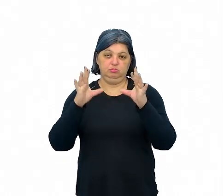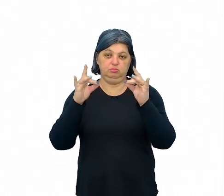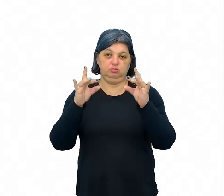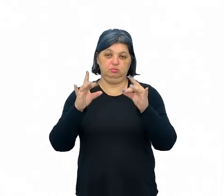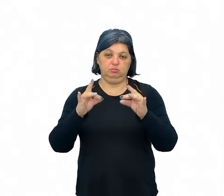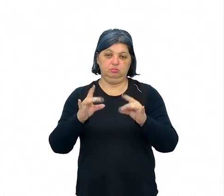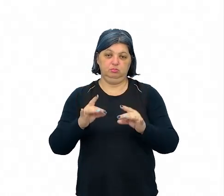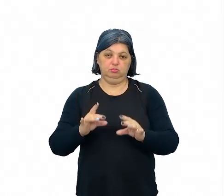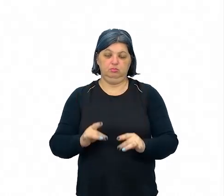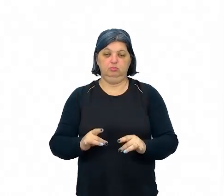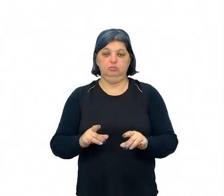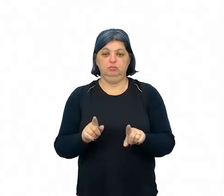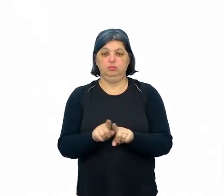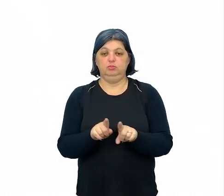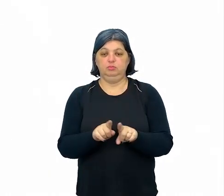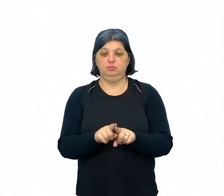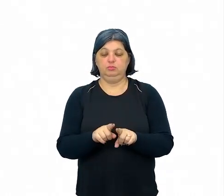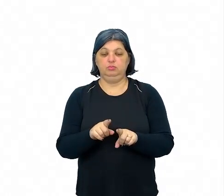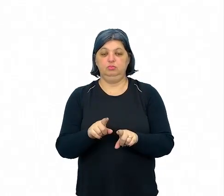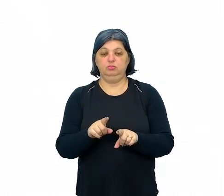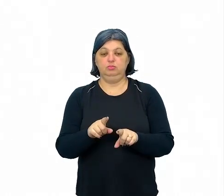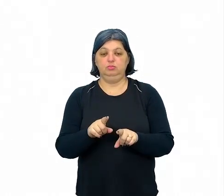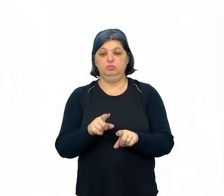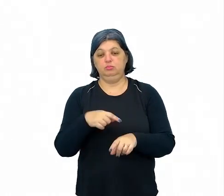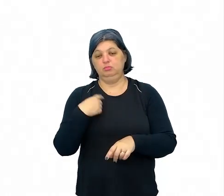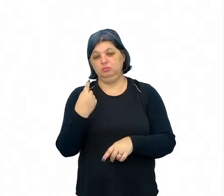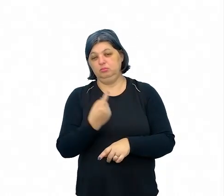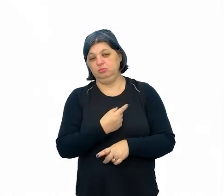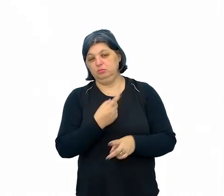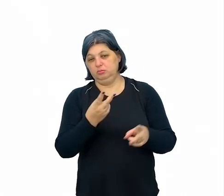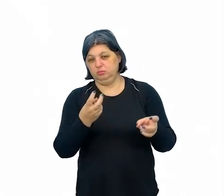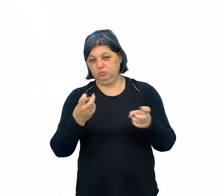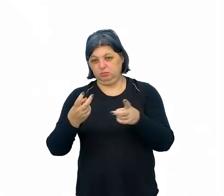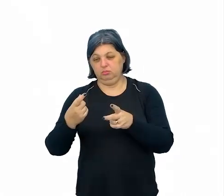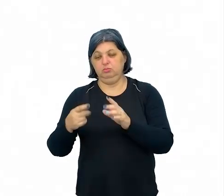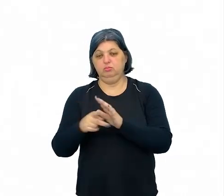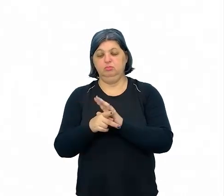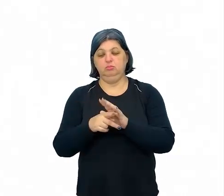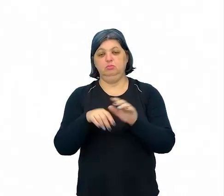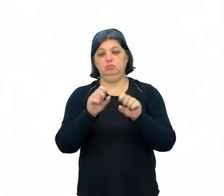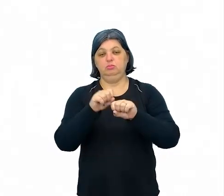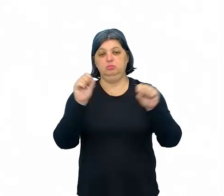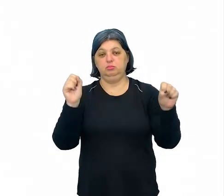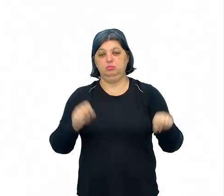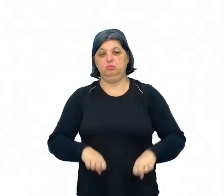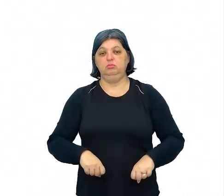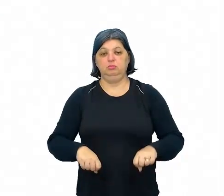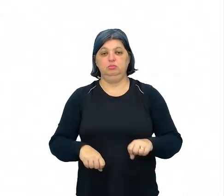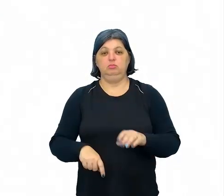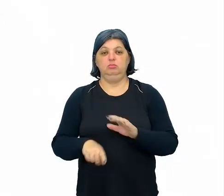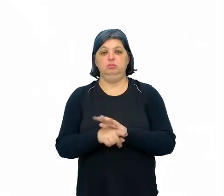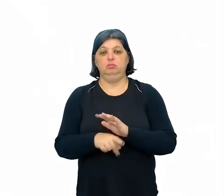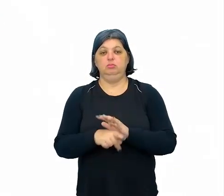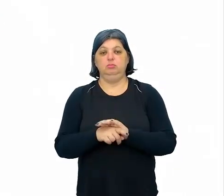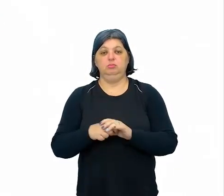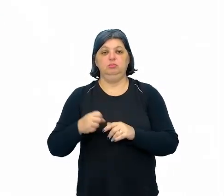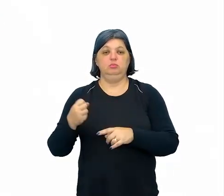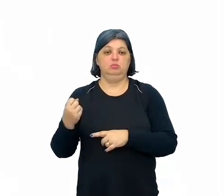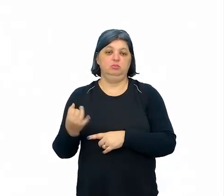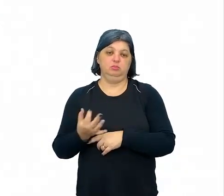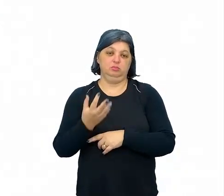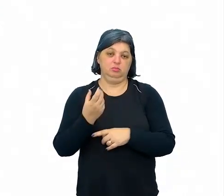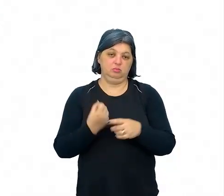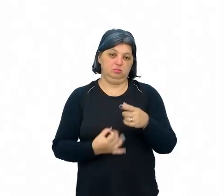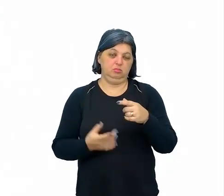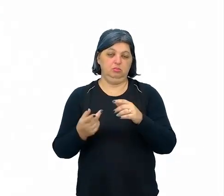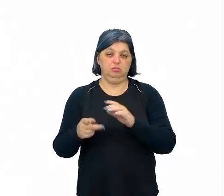né? Então, a gente olha ali, nós colocamos, né, sistema de equações, nós precisamos também trabalhar